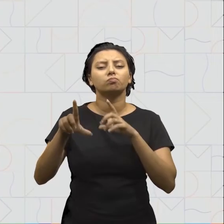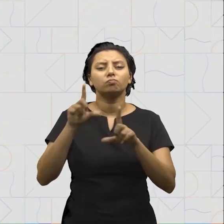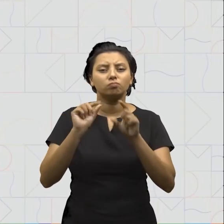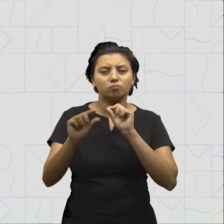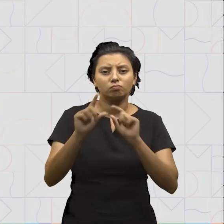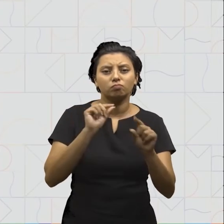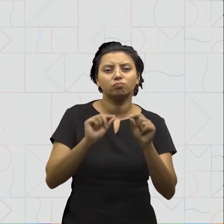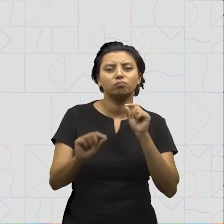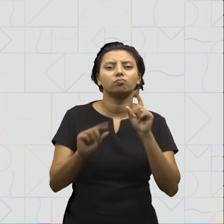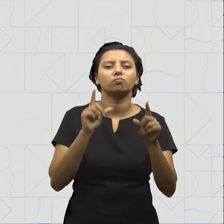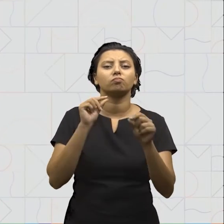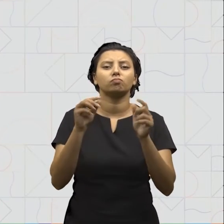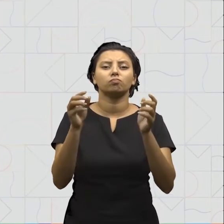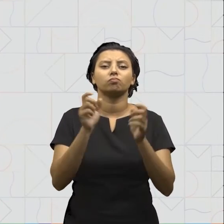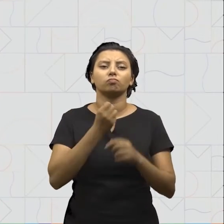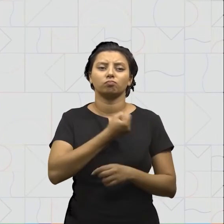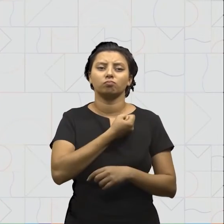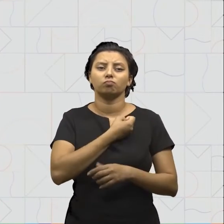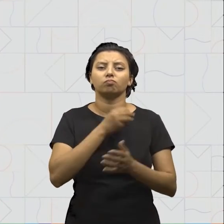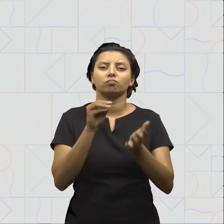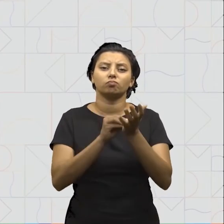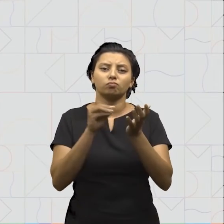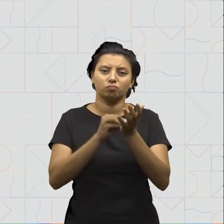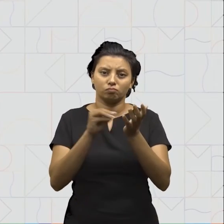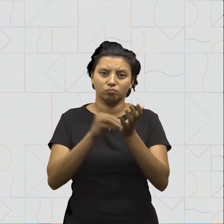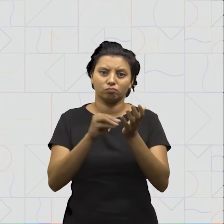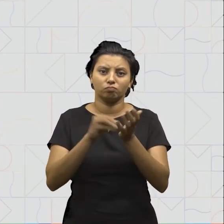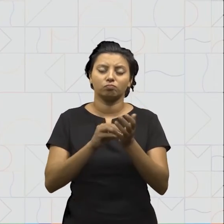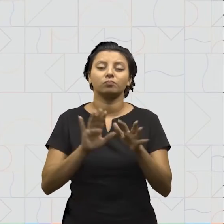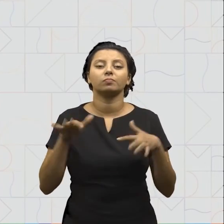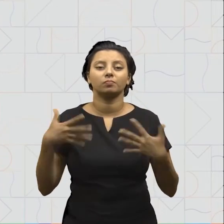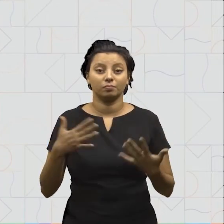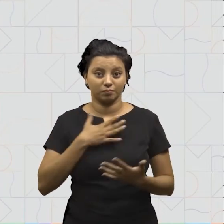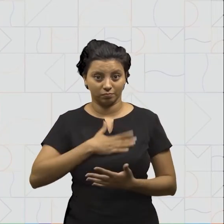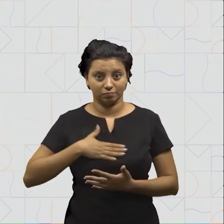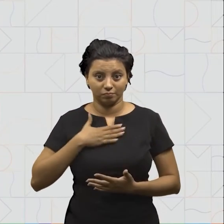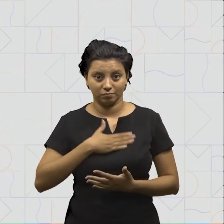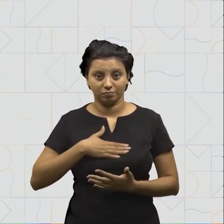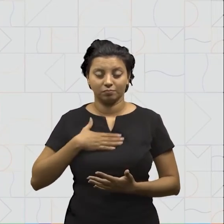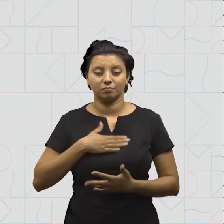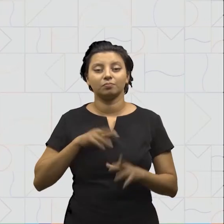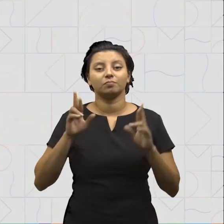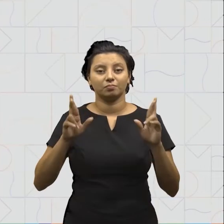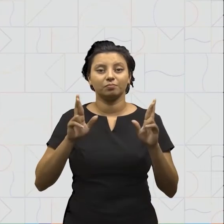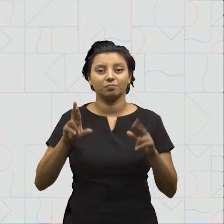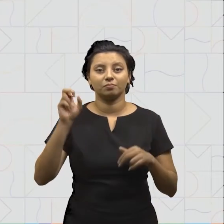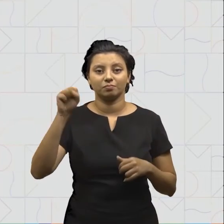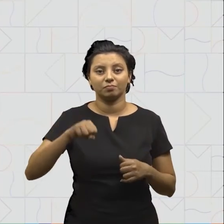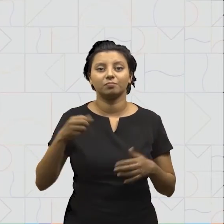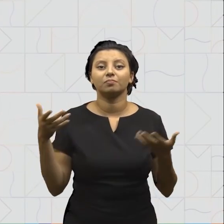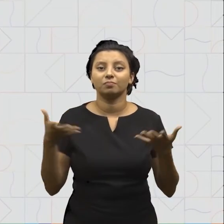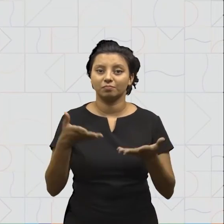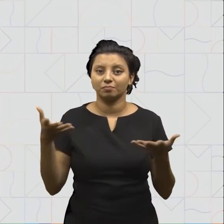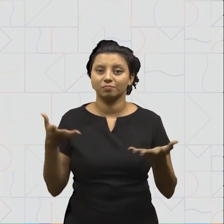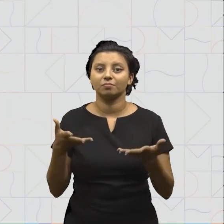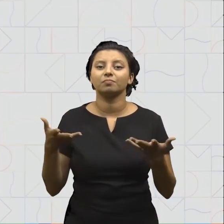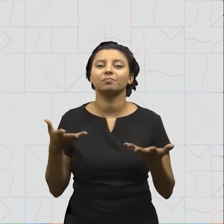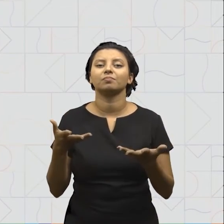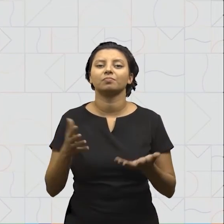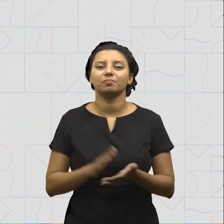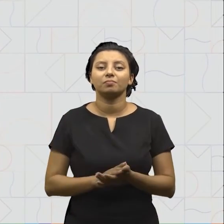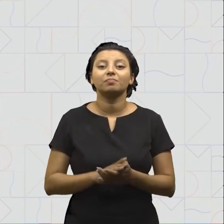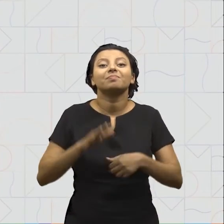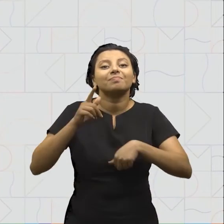determinação de elementos ausentes na sequência. E aí, gostou? Espero que sim! Agora, querido